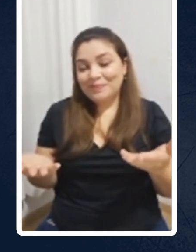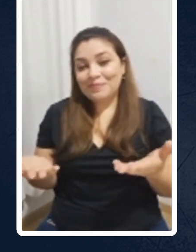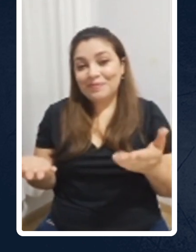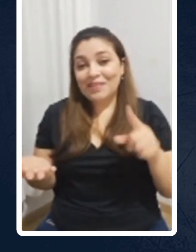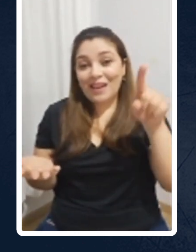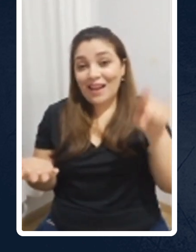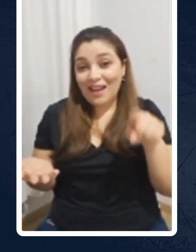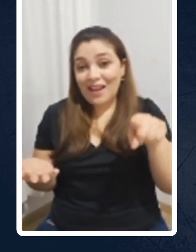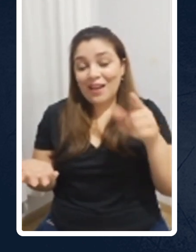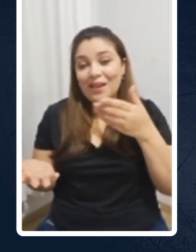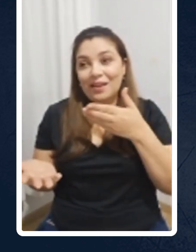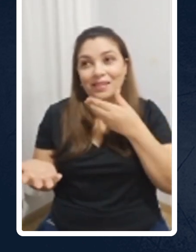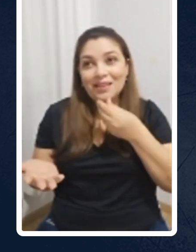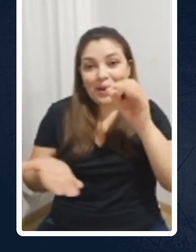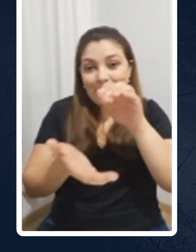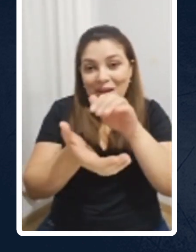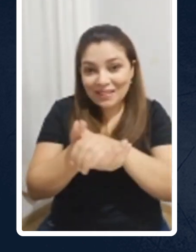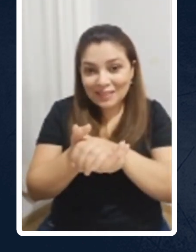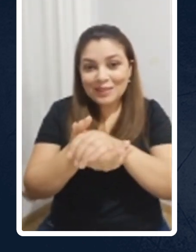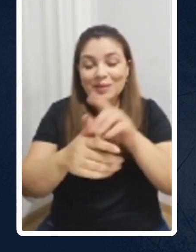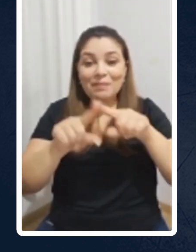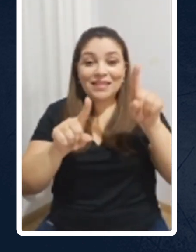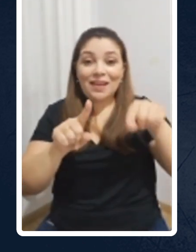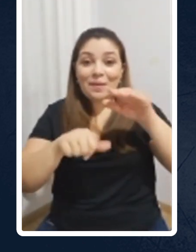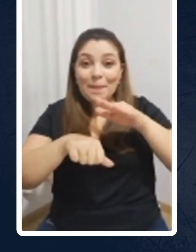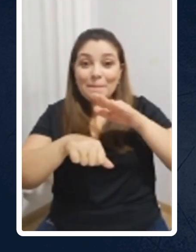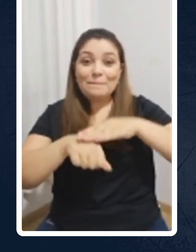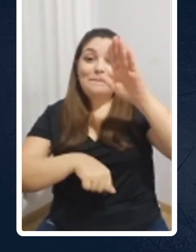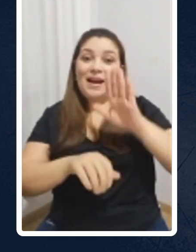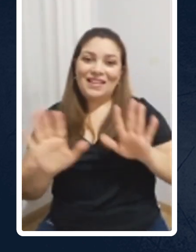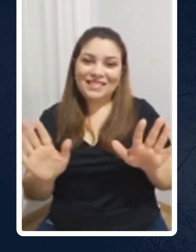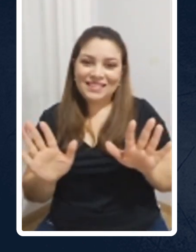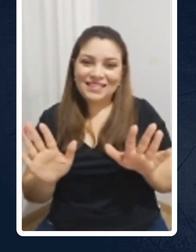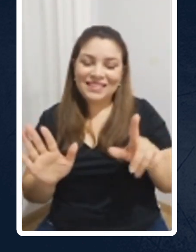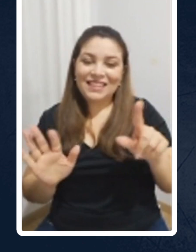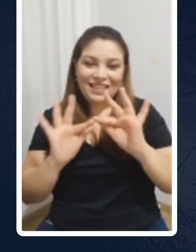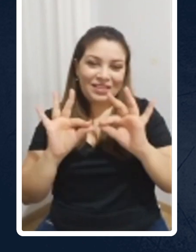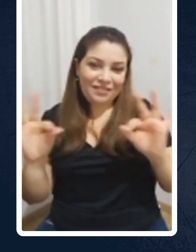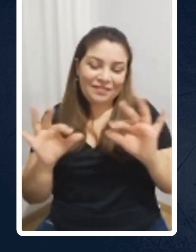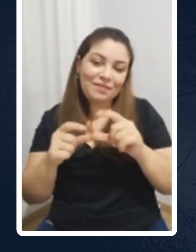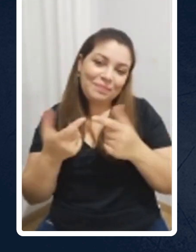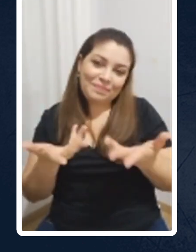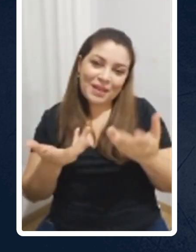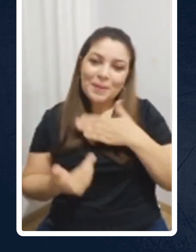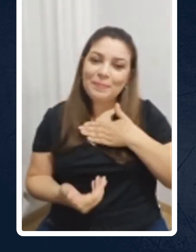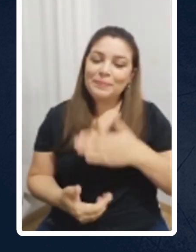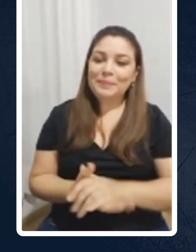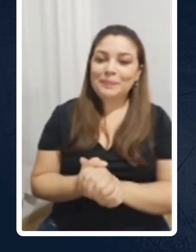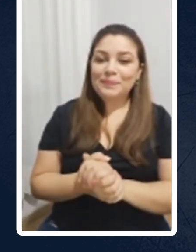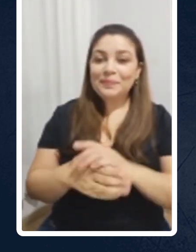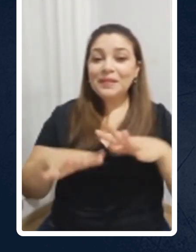é muito mais que isso, ele é mais que um. Essa frase não é minha, é da minha mãe. Mas não é isso. Então, o Dalcídio